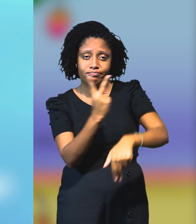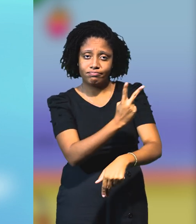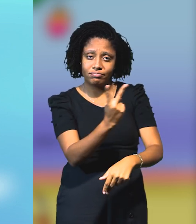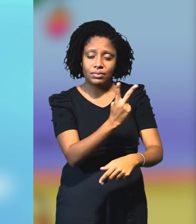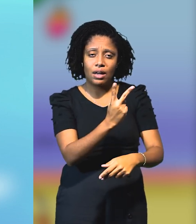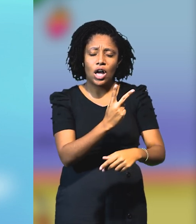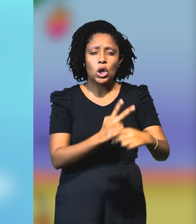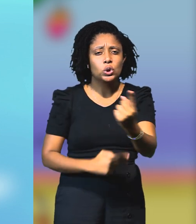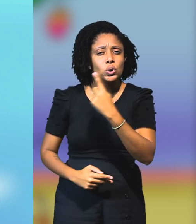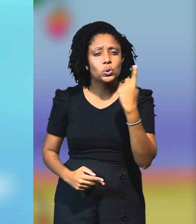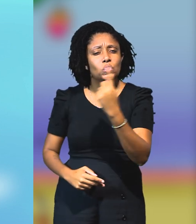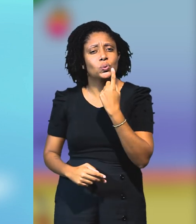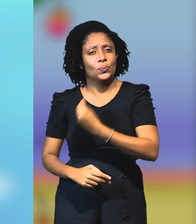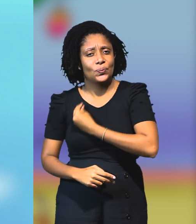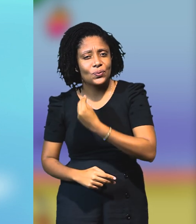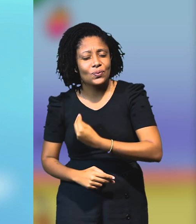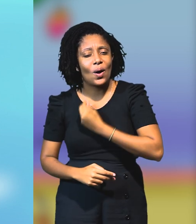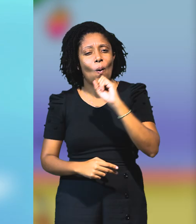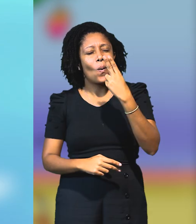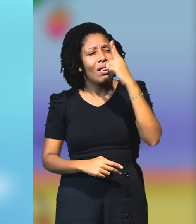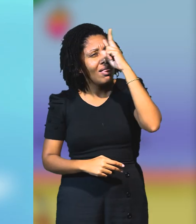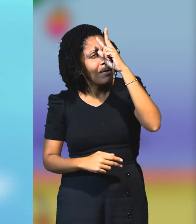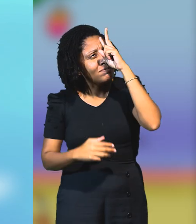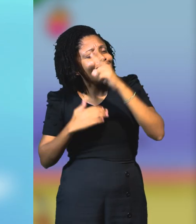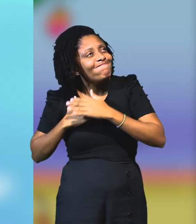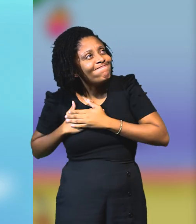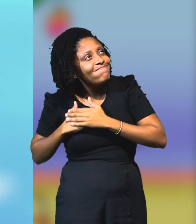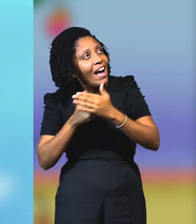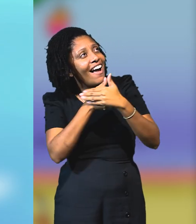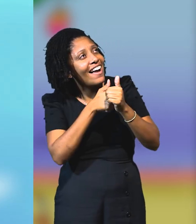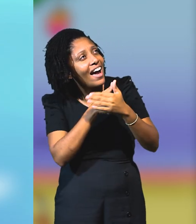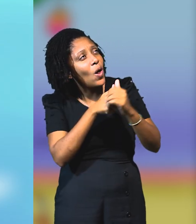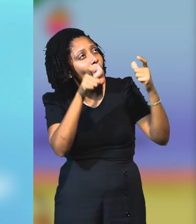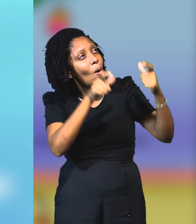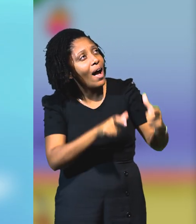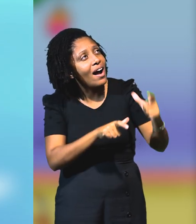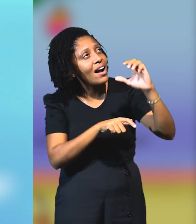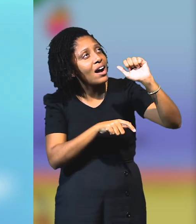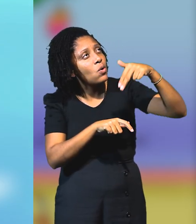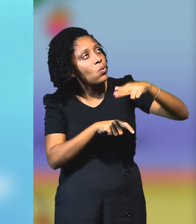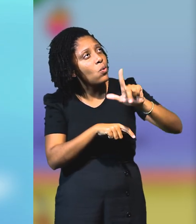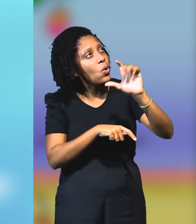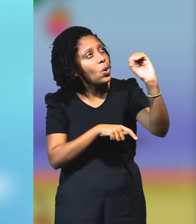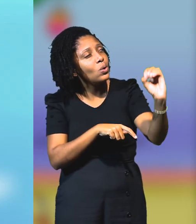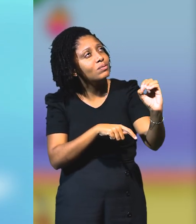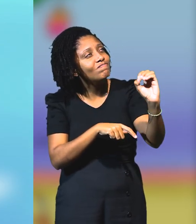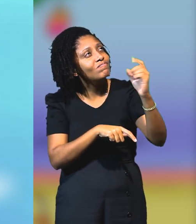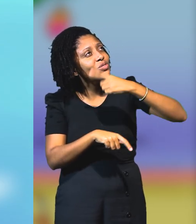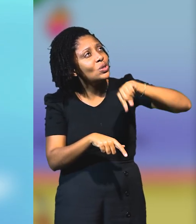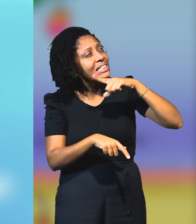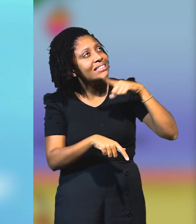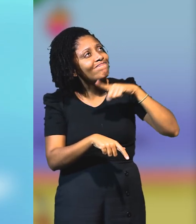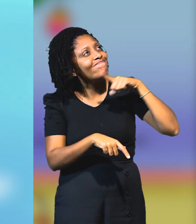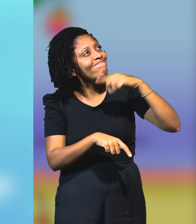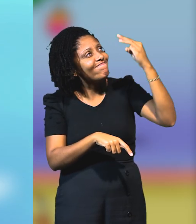e a todos que viveram ou lembram com carinho de um cangulo que existe apenas